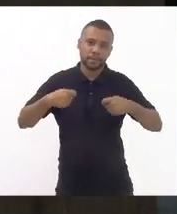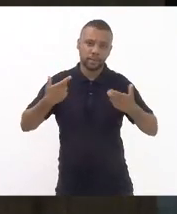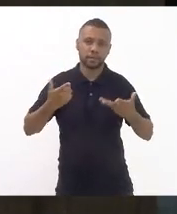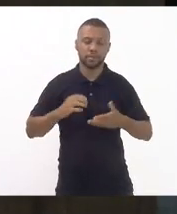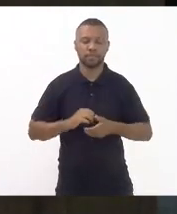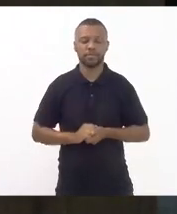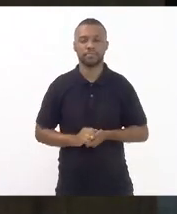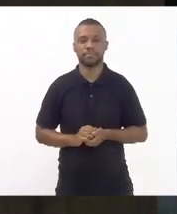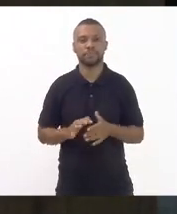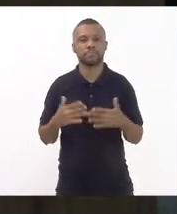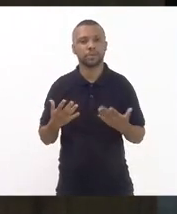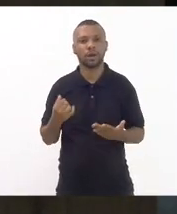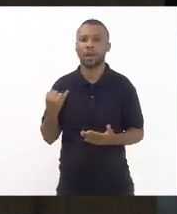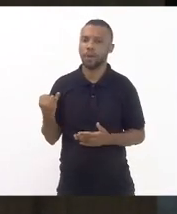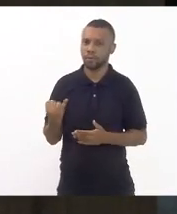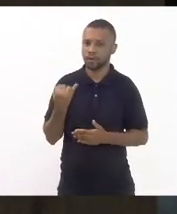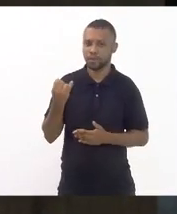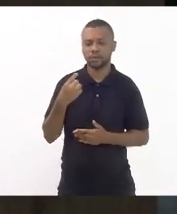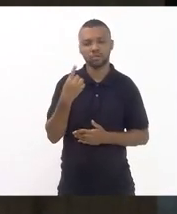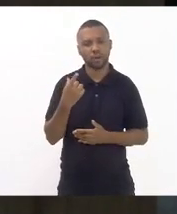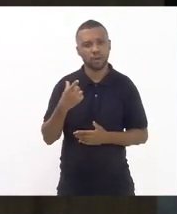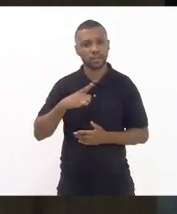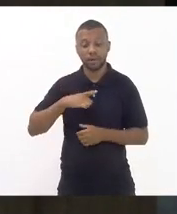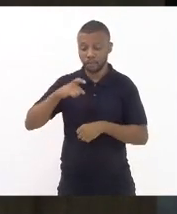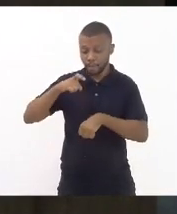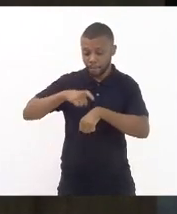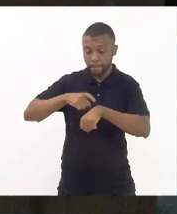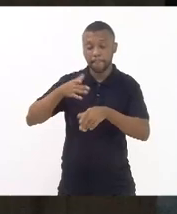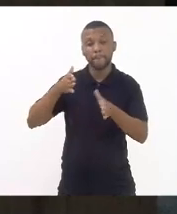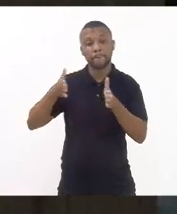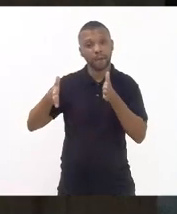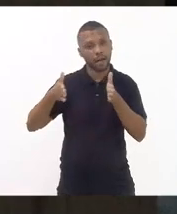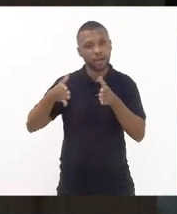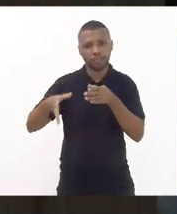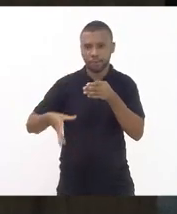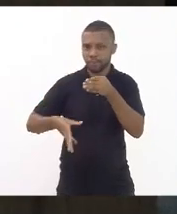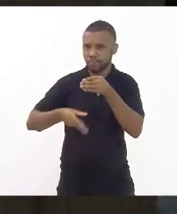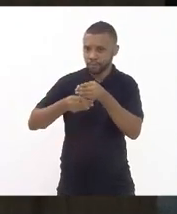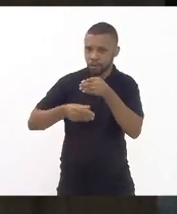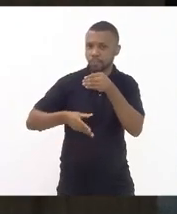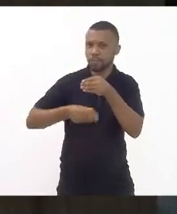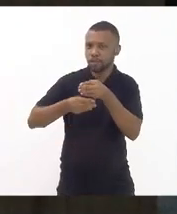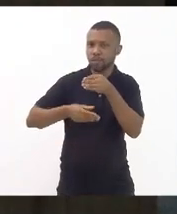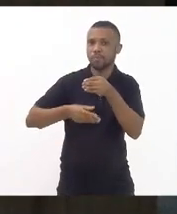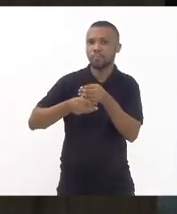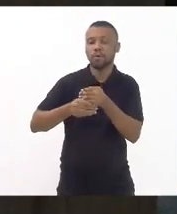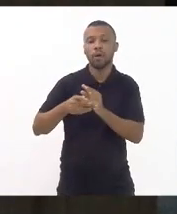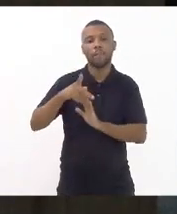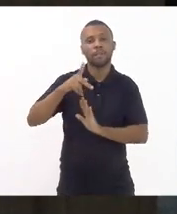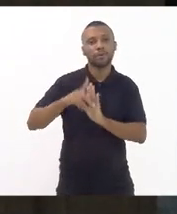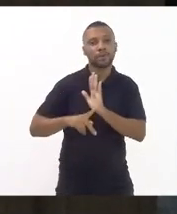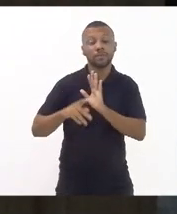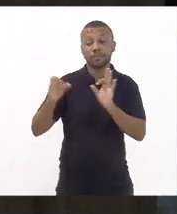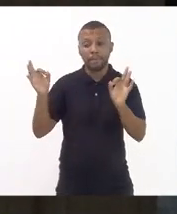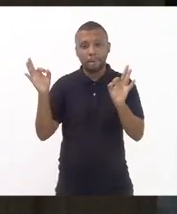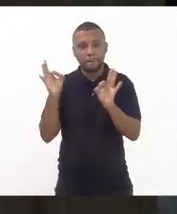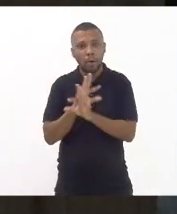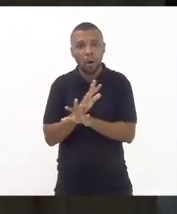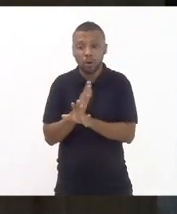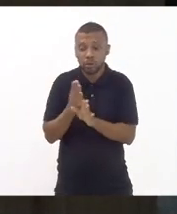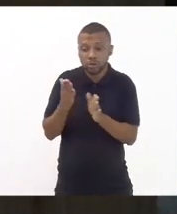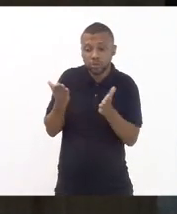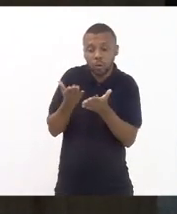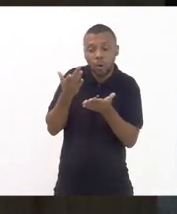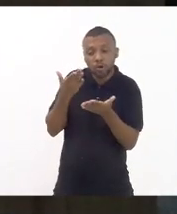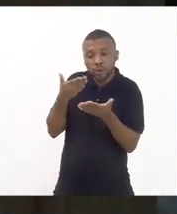É importante, né, a gente ganhou aí mais prazo para emendar, esse é um projeto que não vai ser definido completamente de hoje para